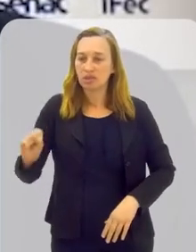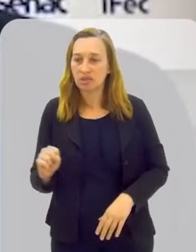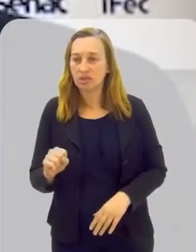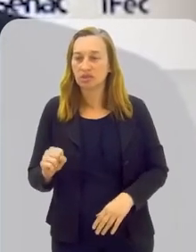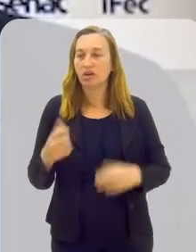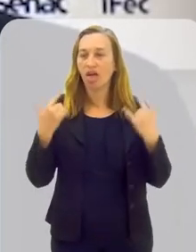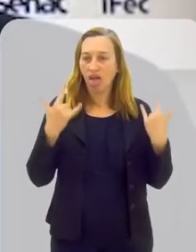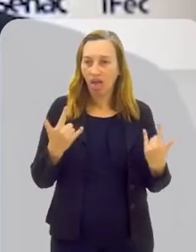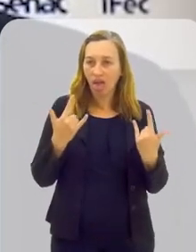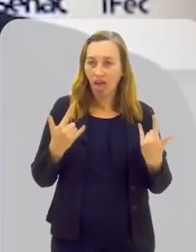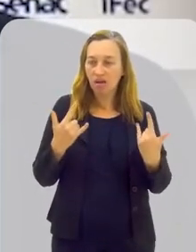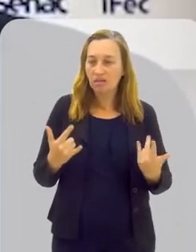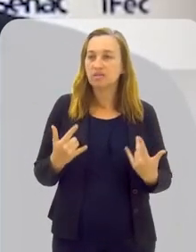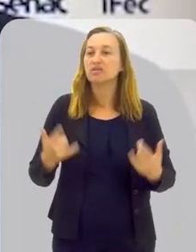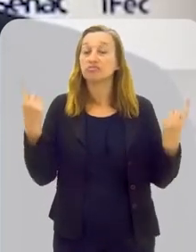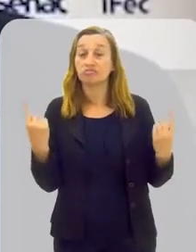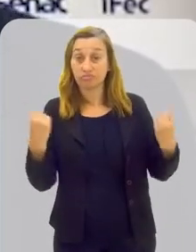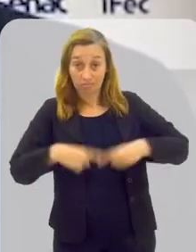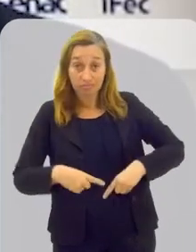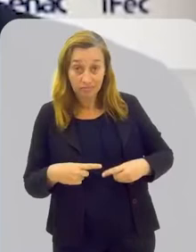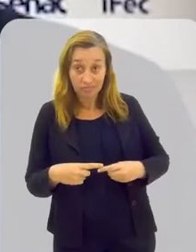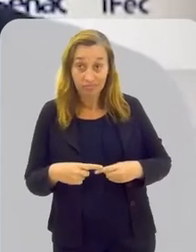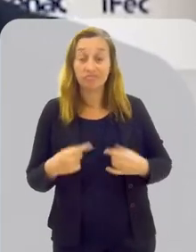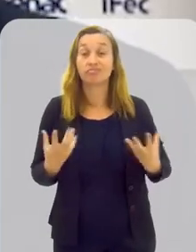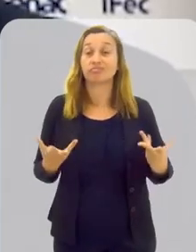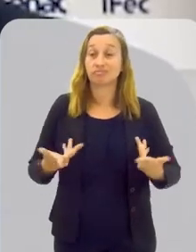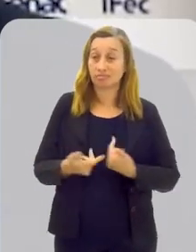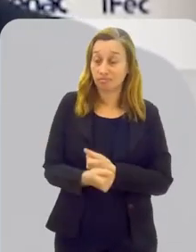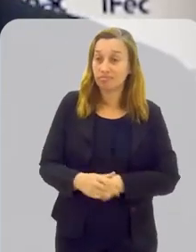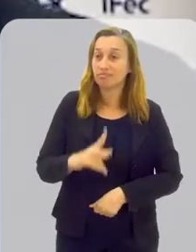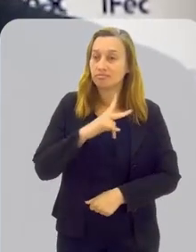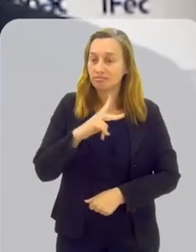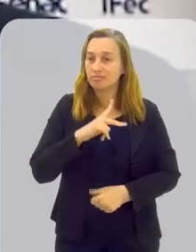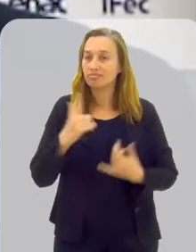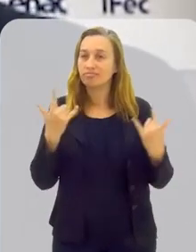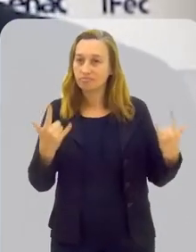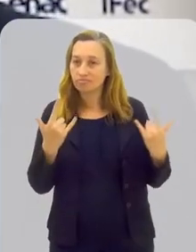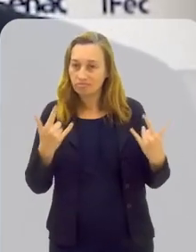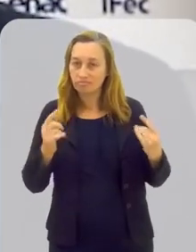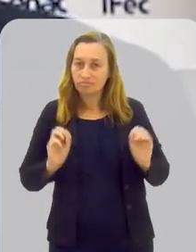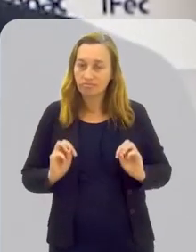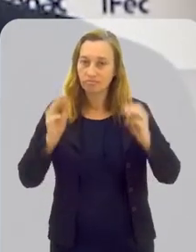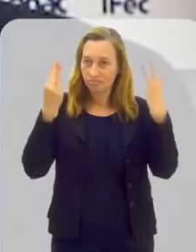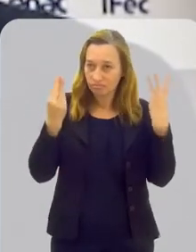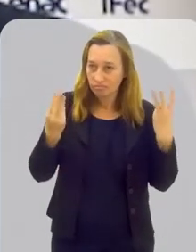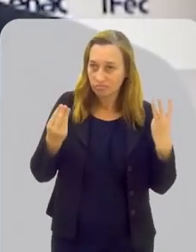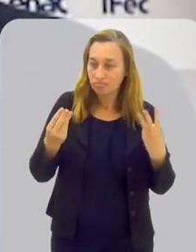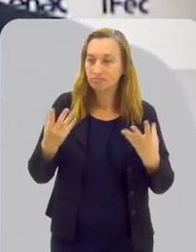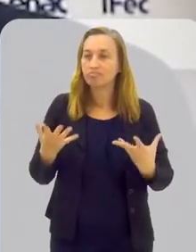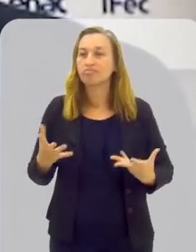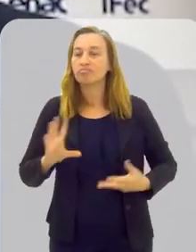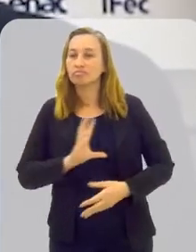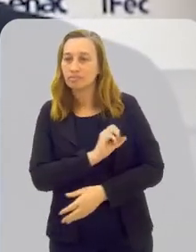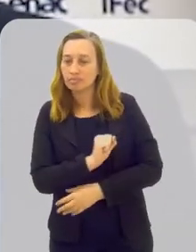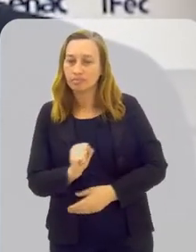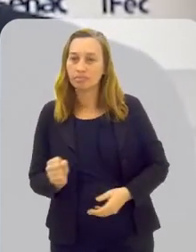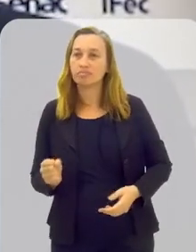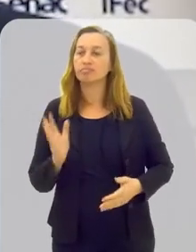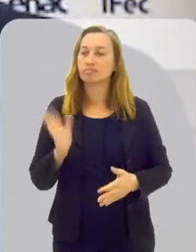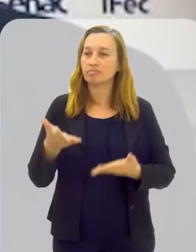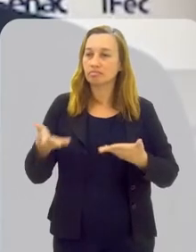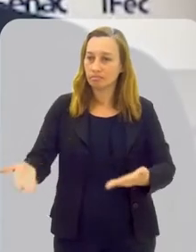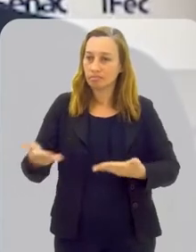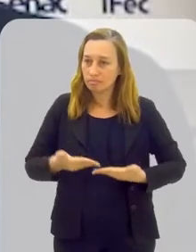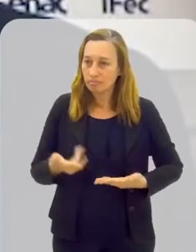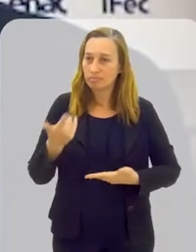em relação ao IFES no Rock in Rio foi um desafio foi o próprio Rock in Rio adorou a